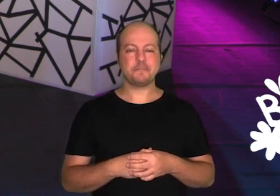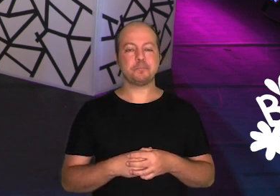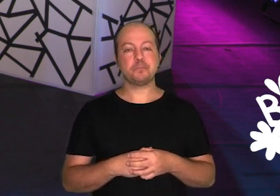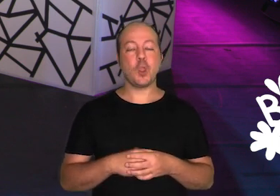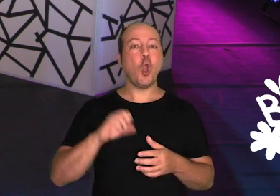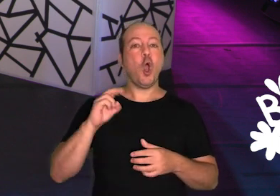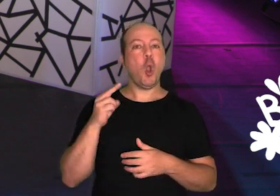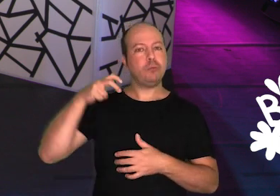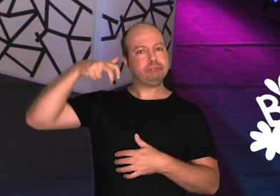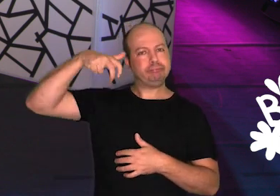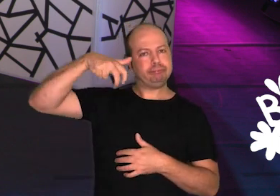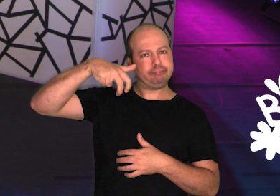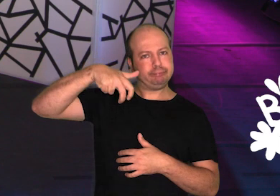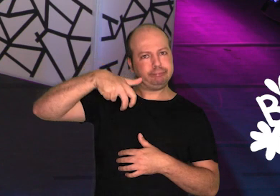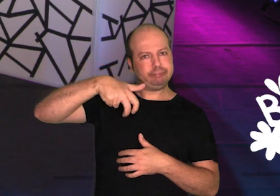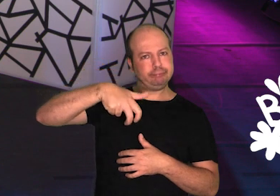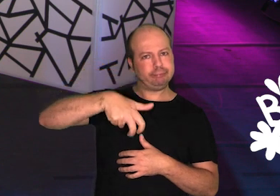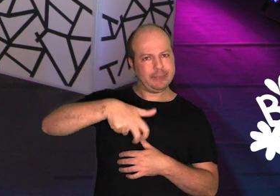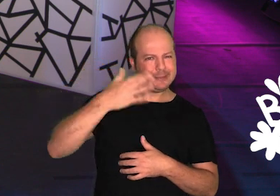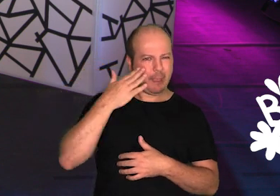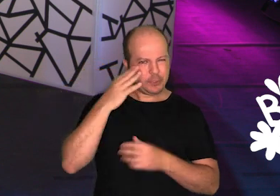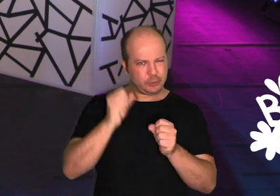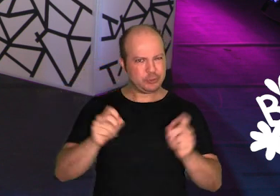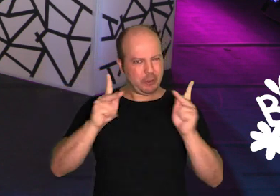Ou uma escada rolante.